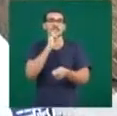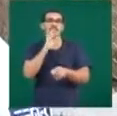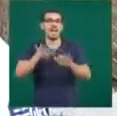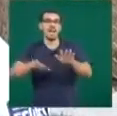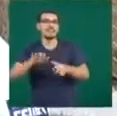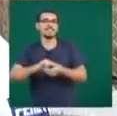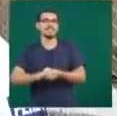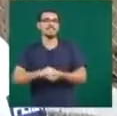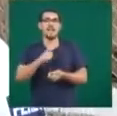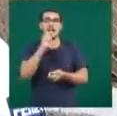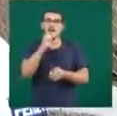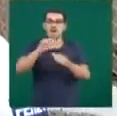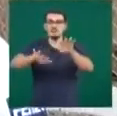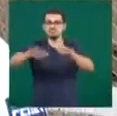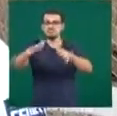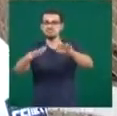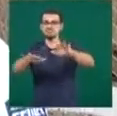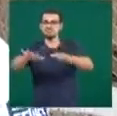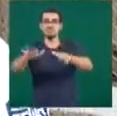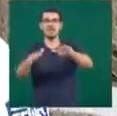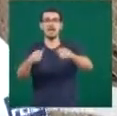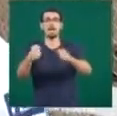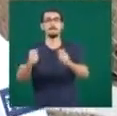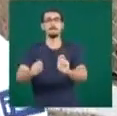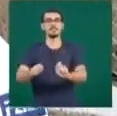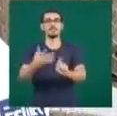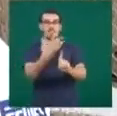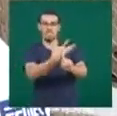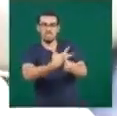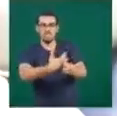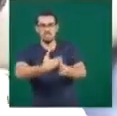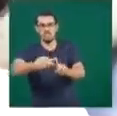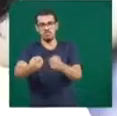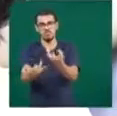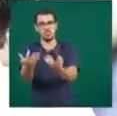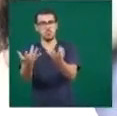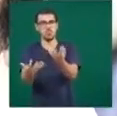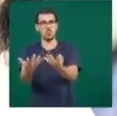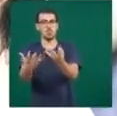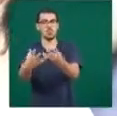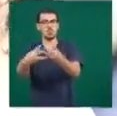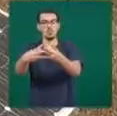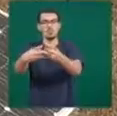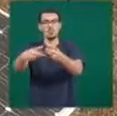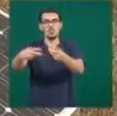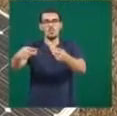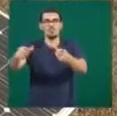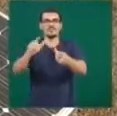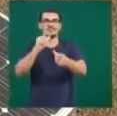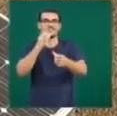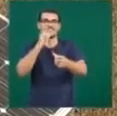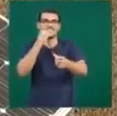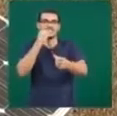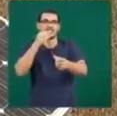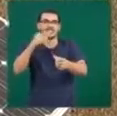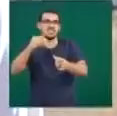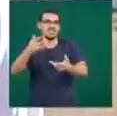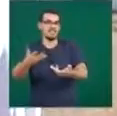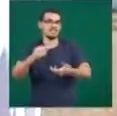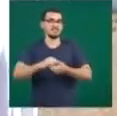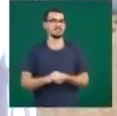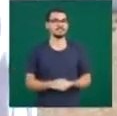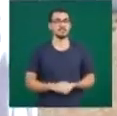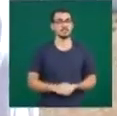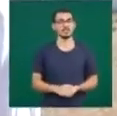mar para aquecer ela num processo de dessalinização. Já o Marco Túlio estuda o painel fotovoltaico de silício.